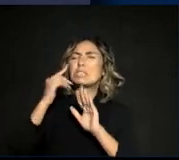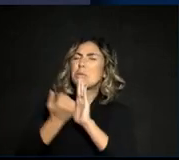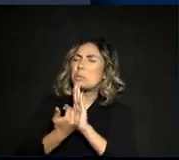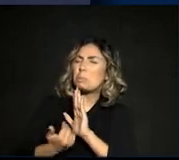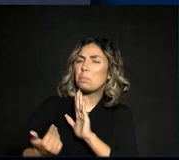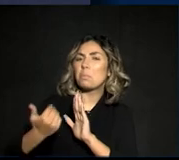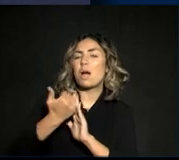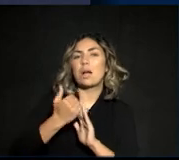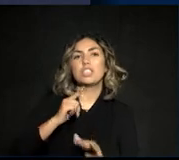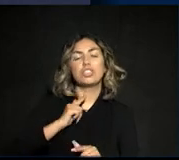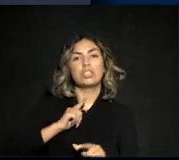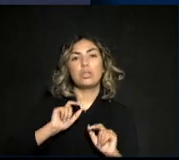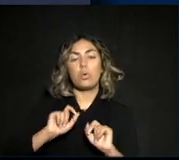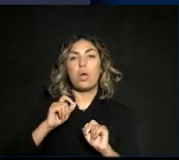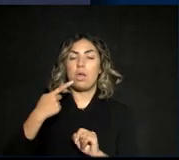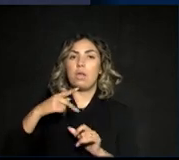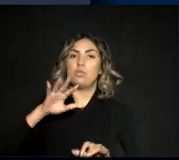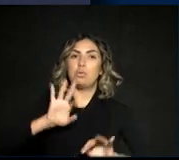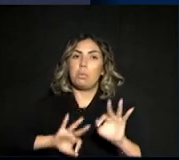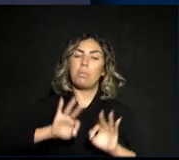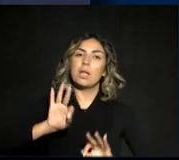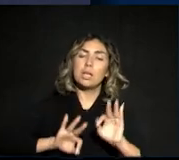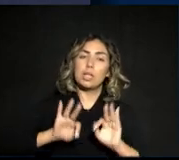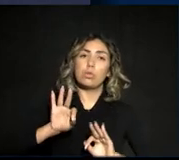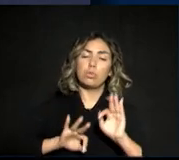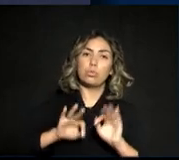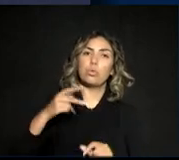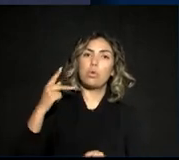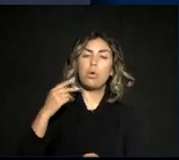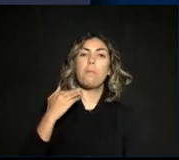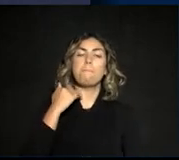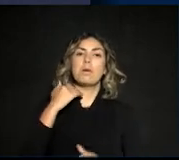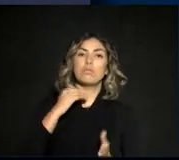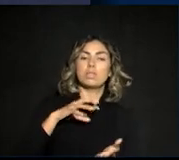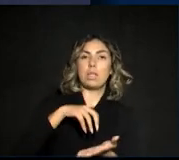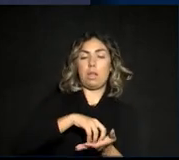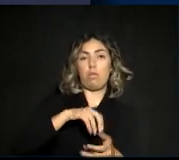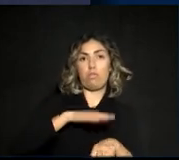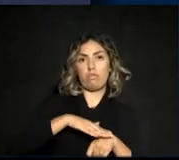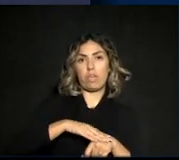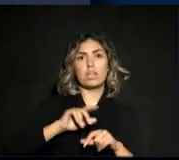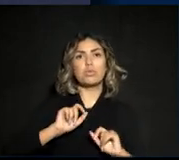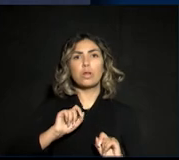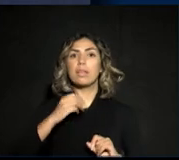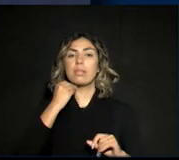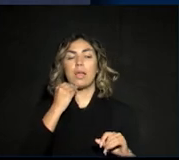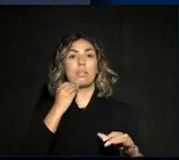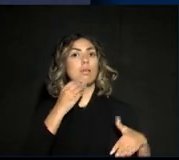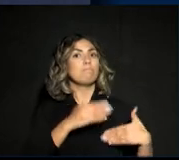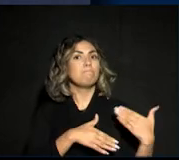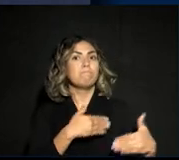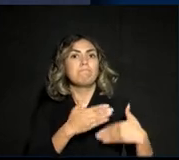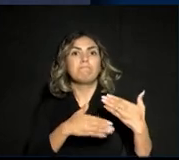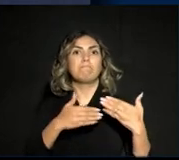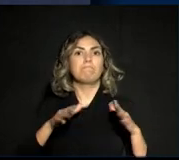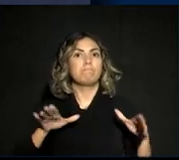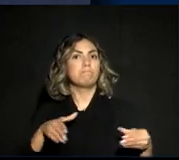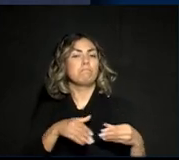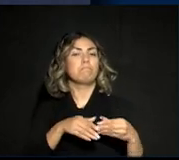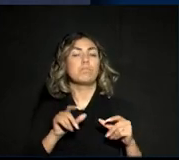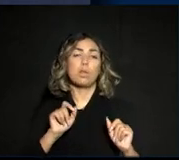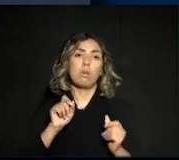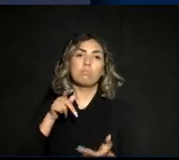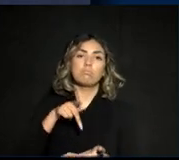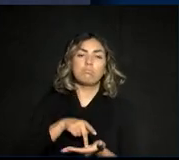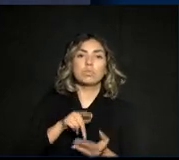vamos dizer assim, esse plano que o Banco Central fez, esse plano de voo que o Banco Central fez para a política monetária, de